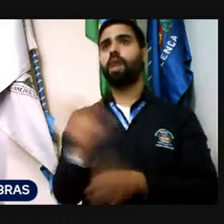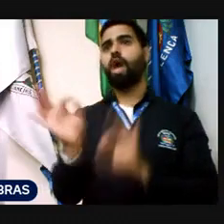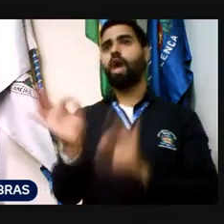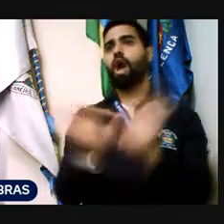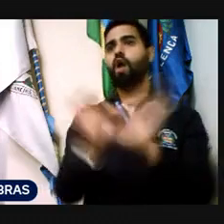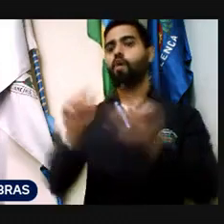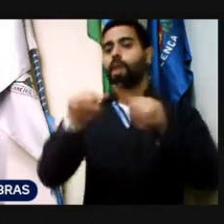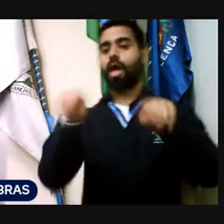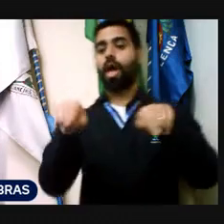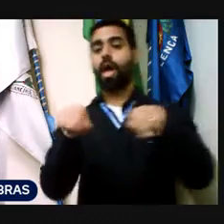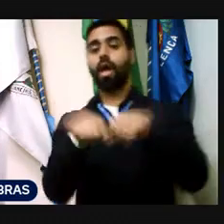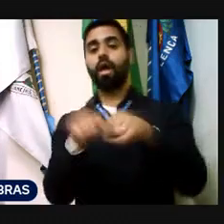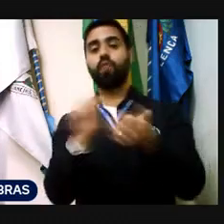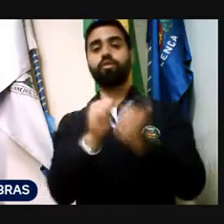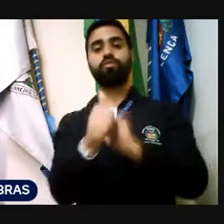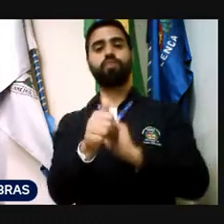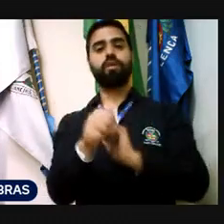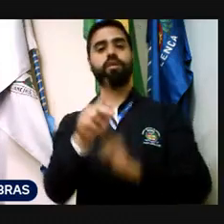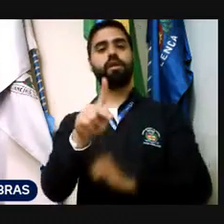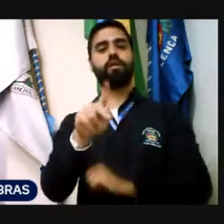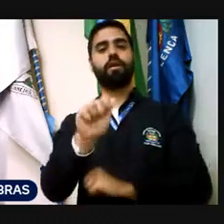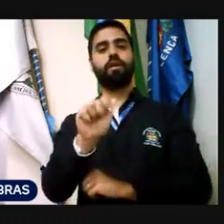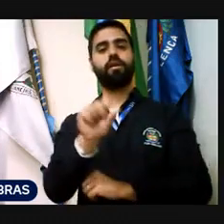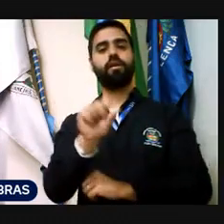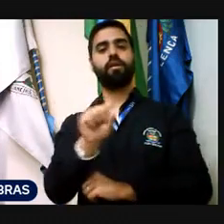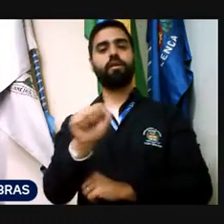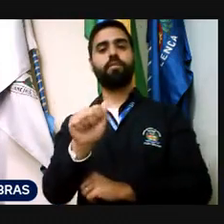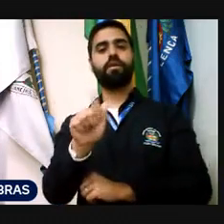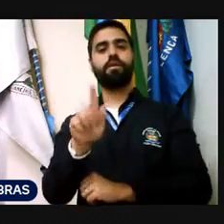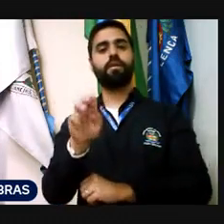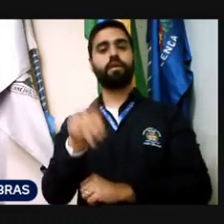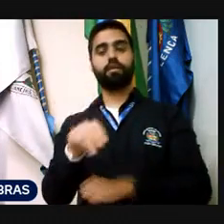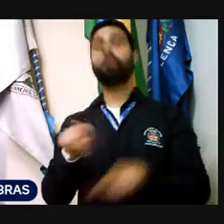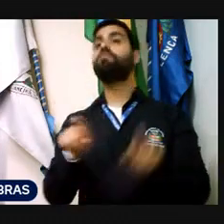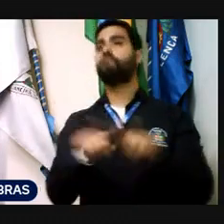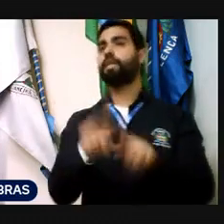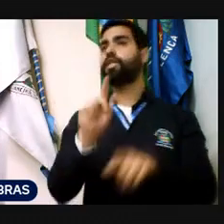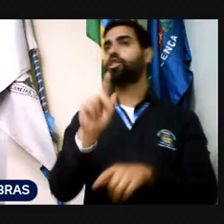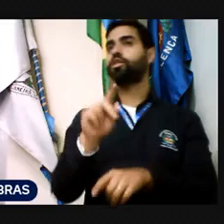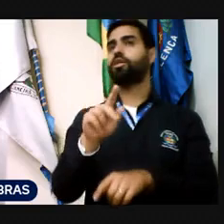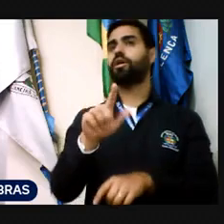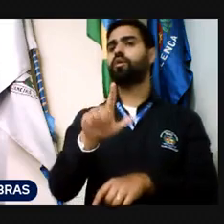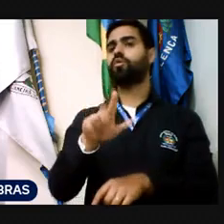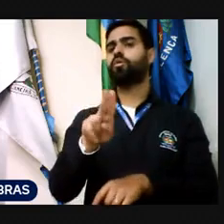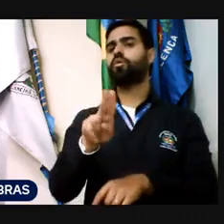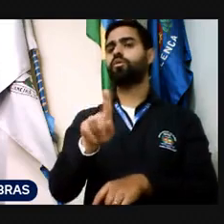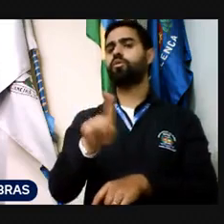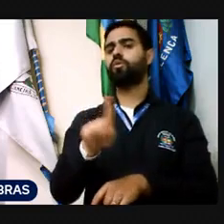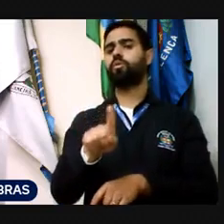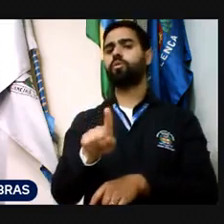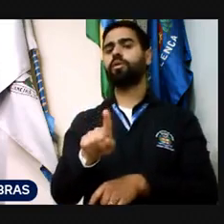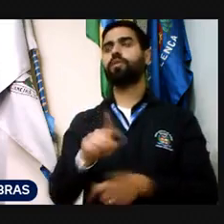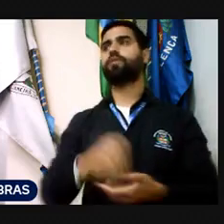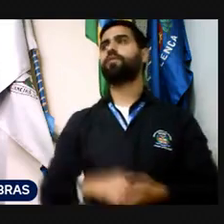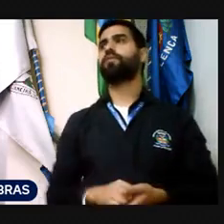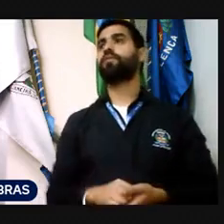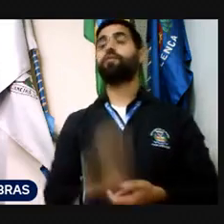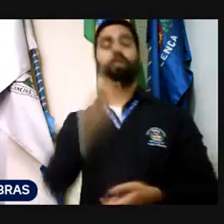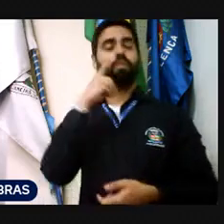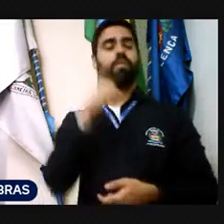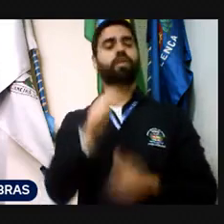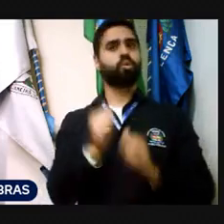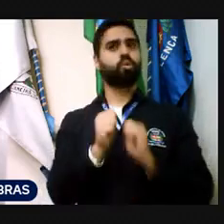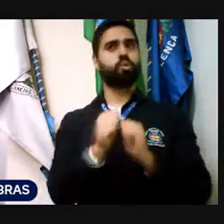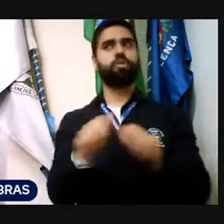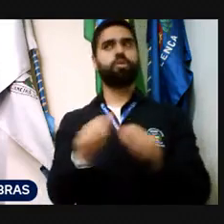poliesportiva lá da passagem, também emenda do deputado Luiz Antônio, que a gente fica aí muito feliz de estar honrando esse compromisso aí com o